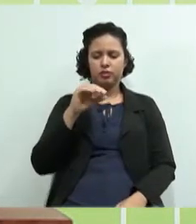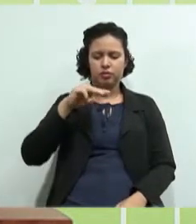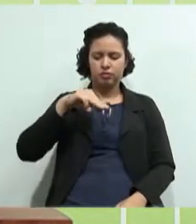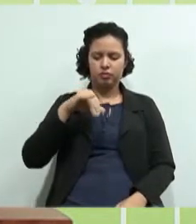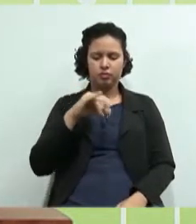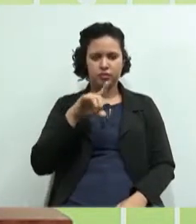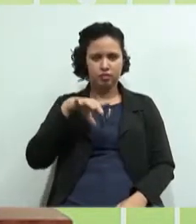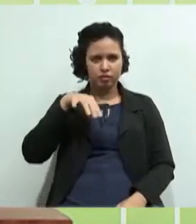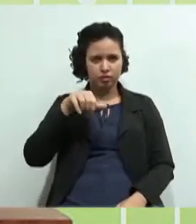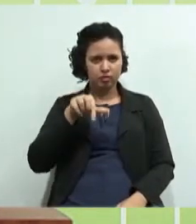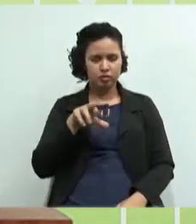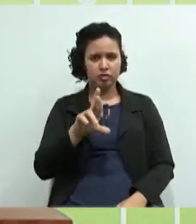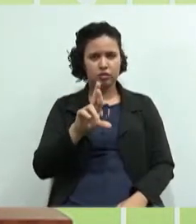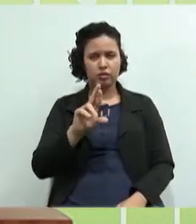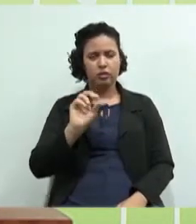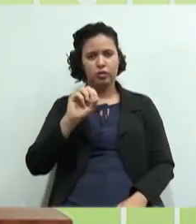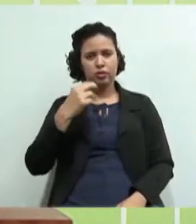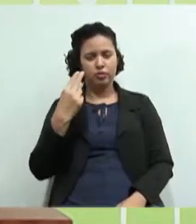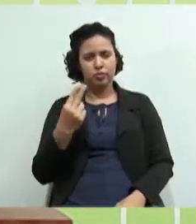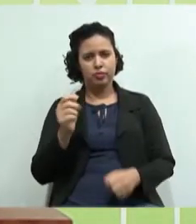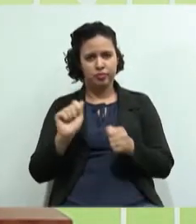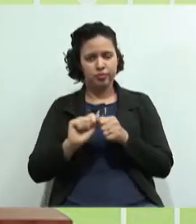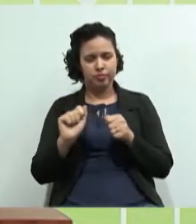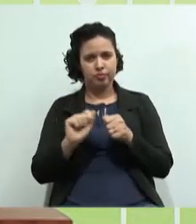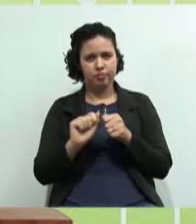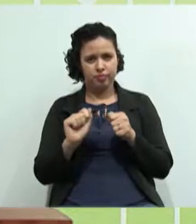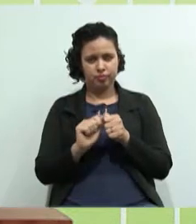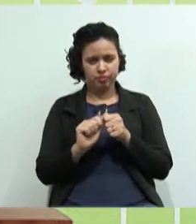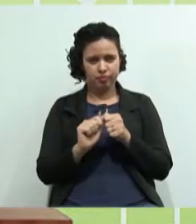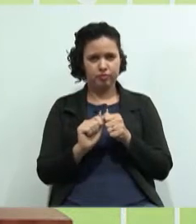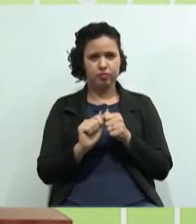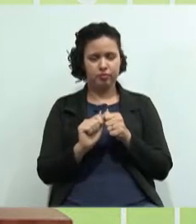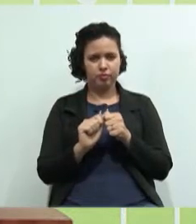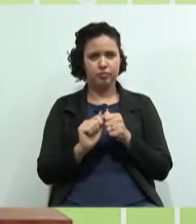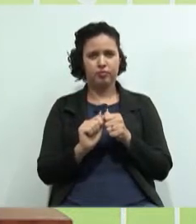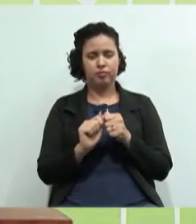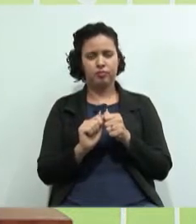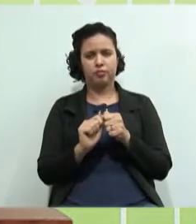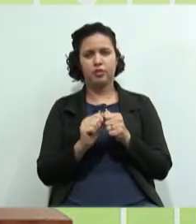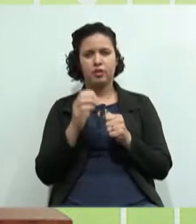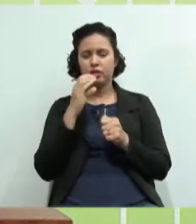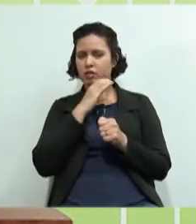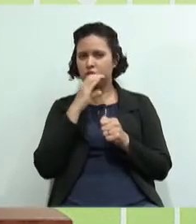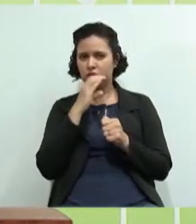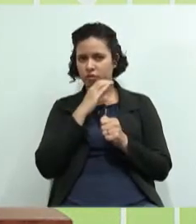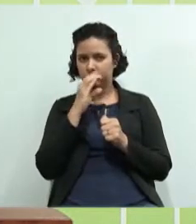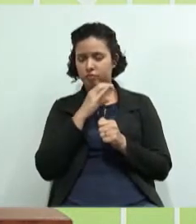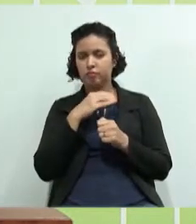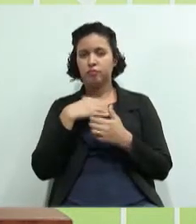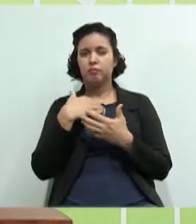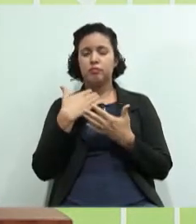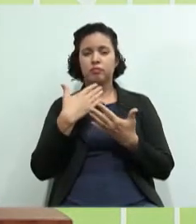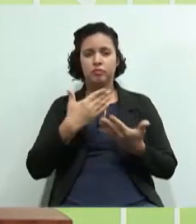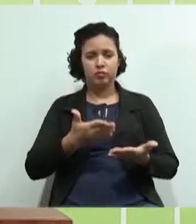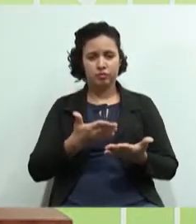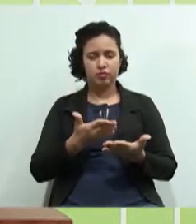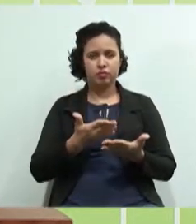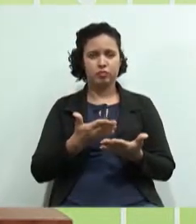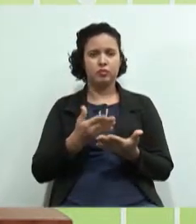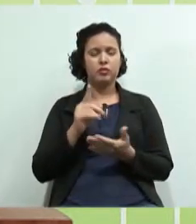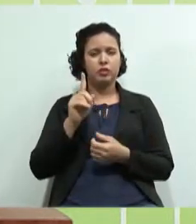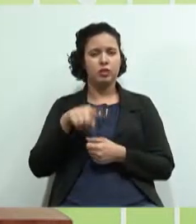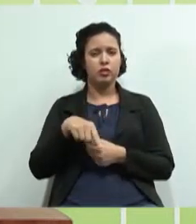algumas etapas ou executar etapas, tá, de uma forma muito mais rápida? Olha só como é que envolve